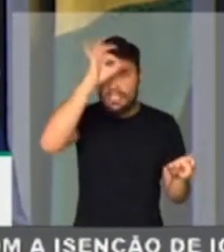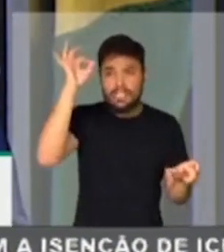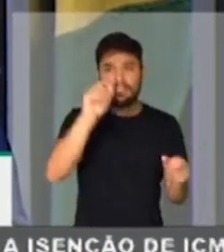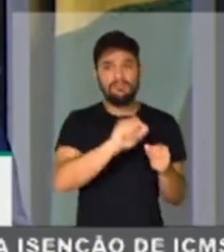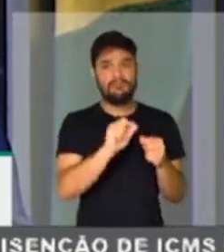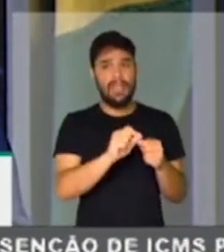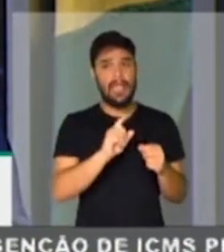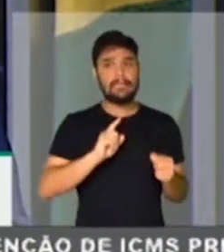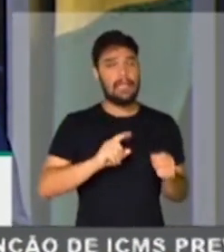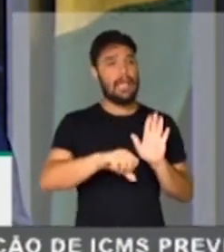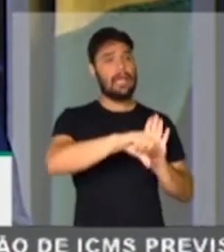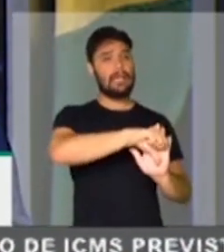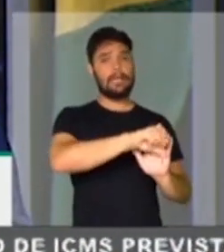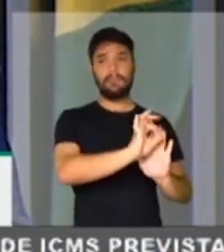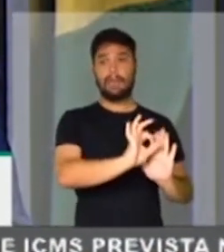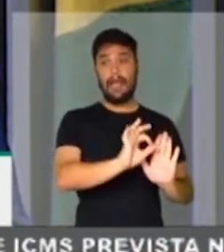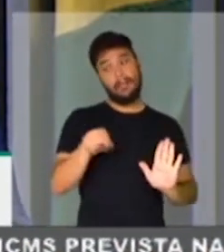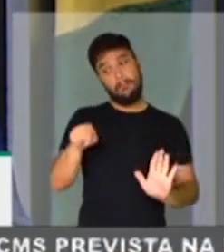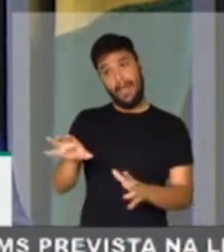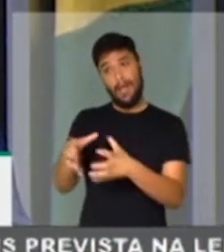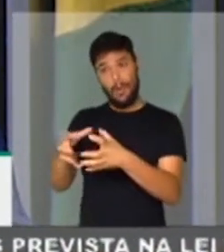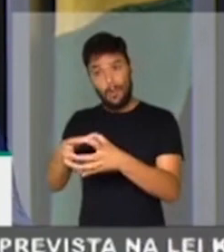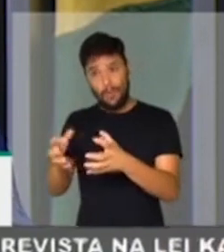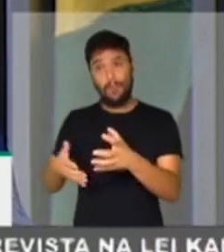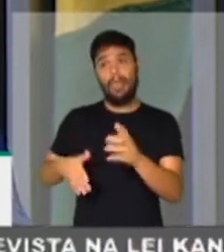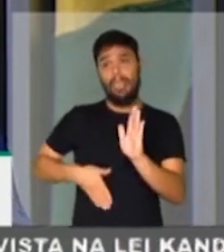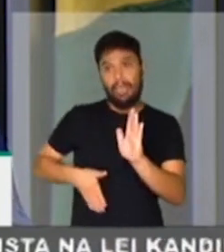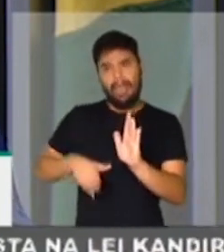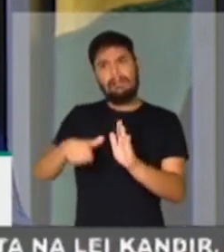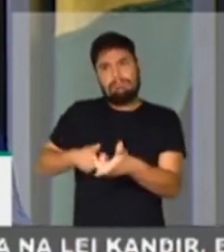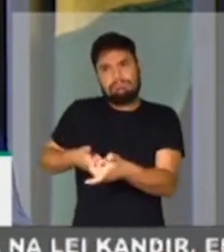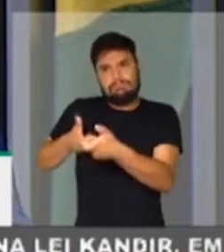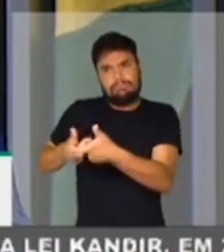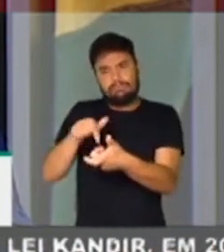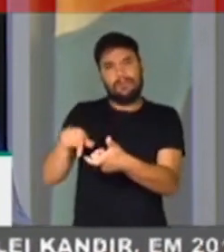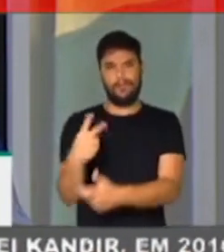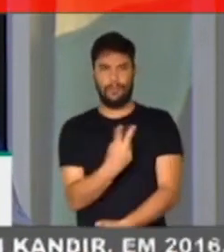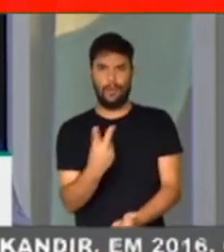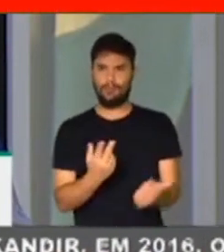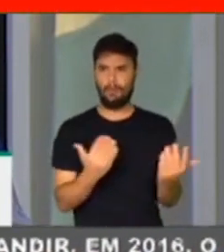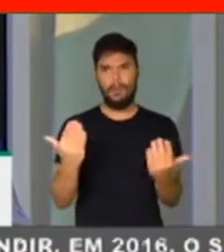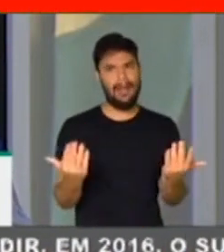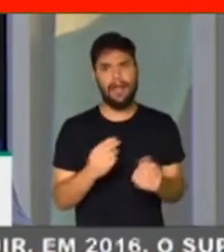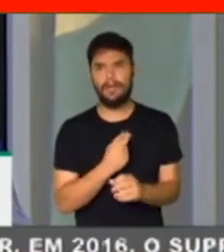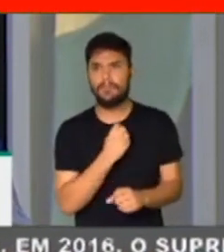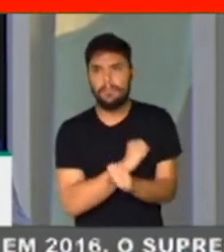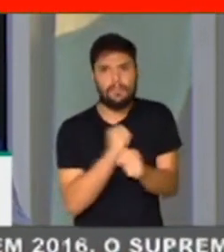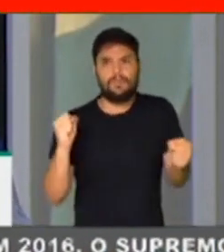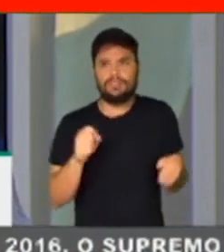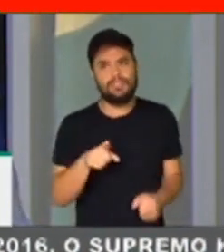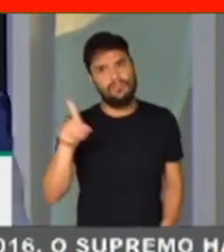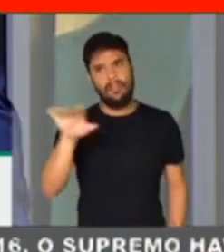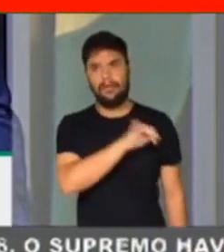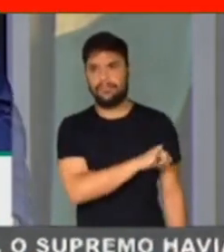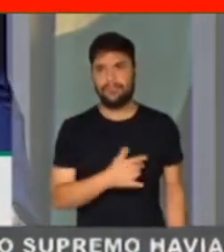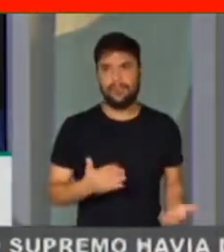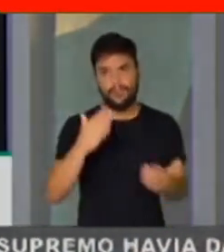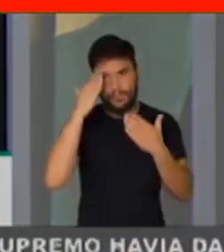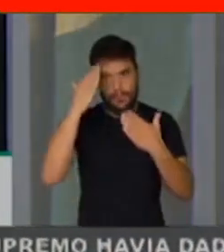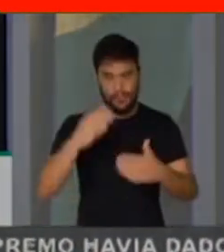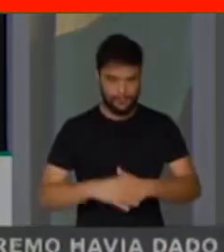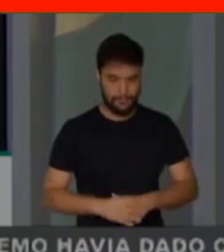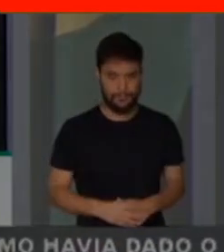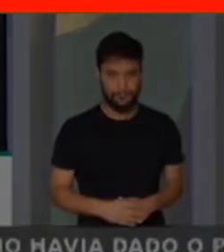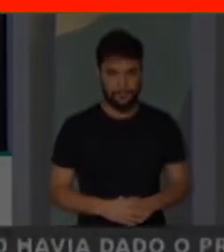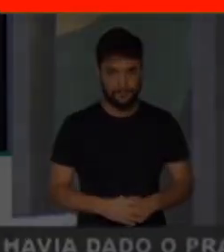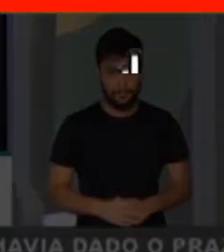algum, diferentemente de vagabundos que estão fortemente armados, tocando terror nas favelas do Rio de Janeiro. Muito obrigado.